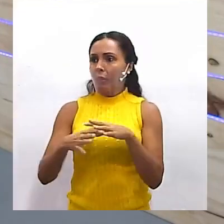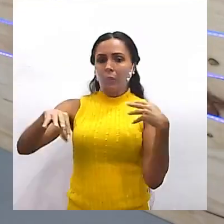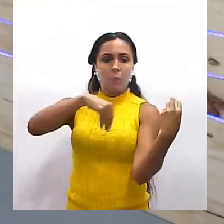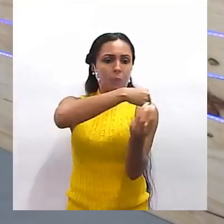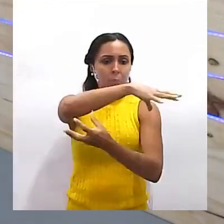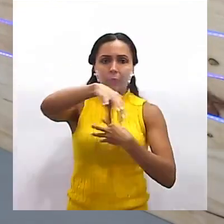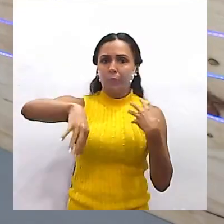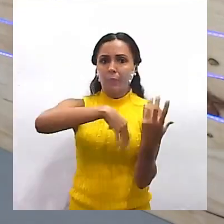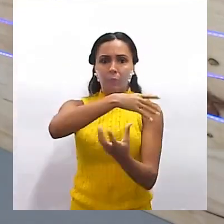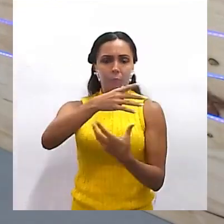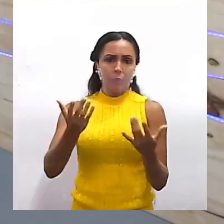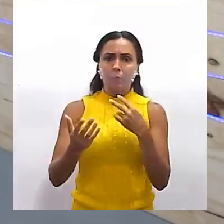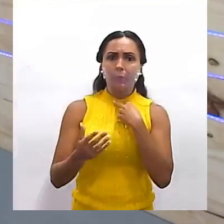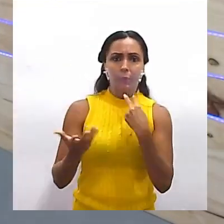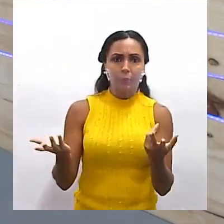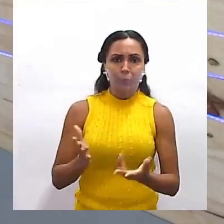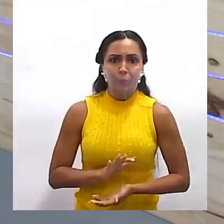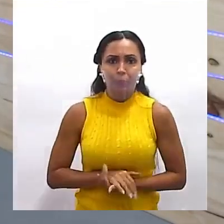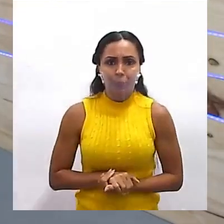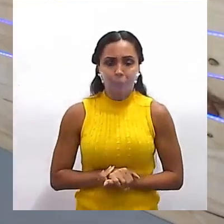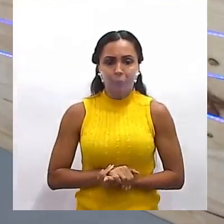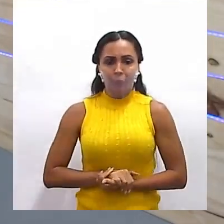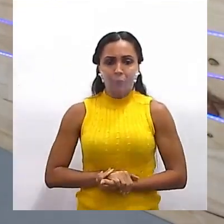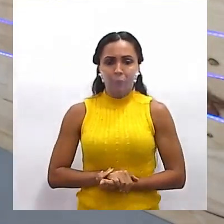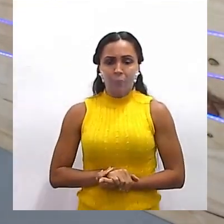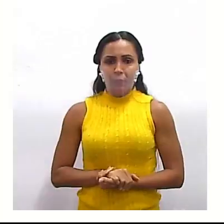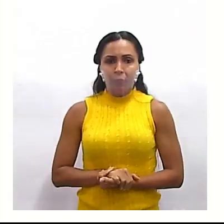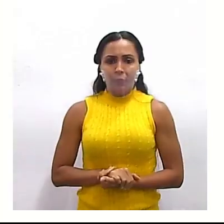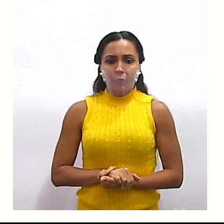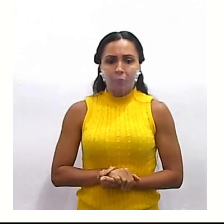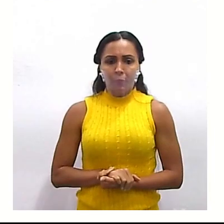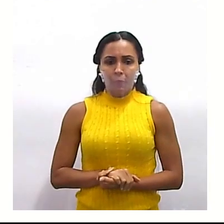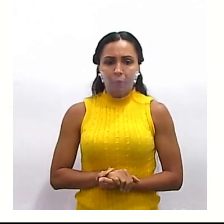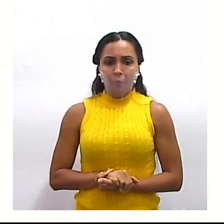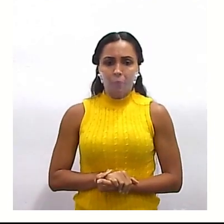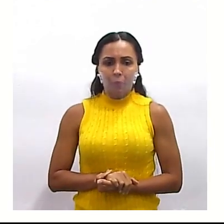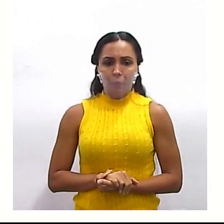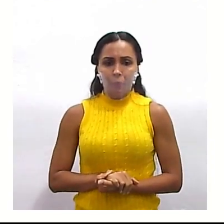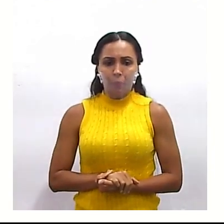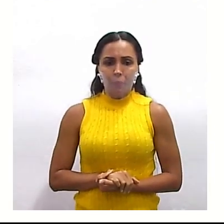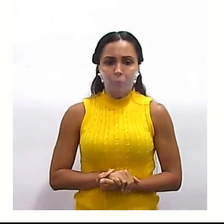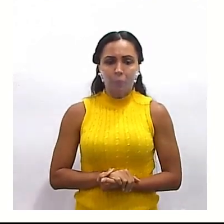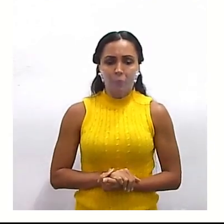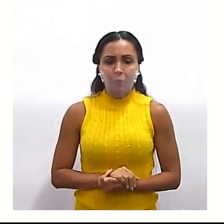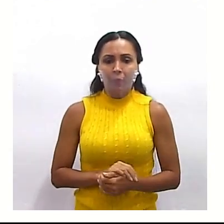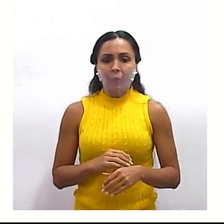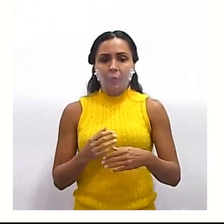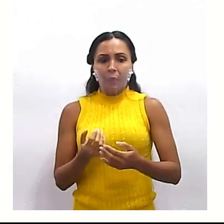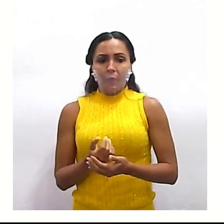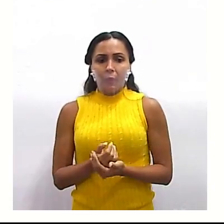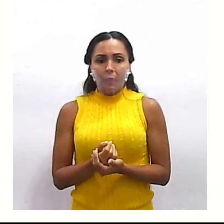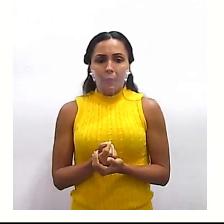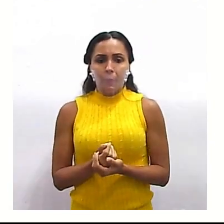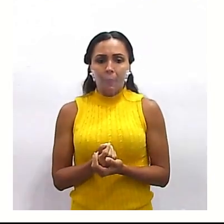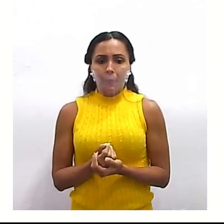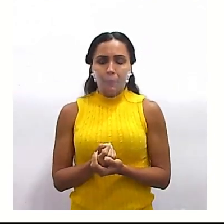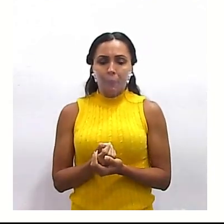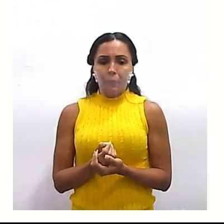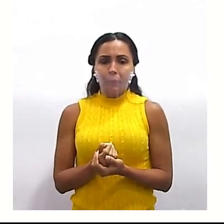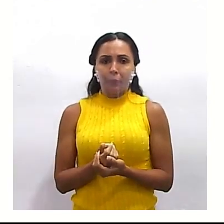roteirizar. Próximo tópico. Carregamento, embarque manual ou mecanizado.